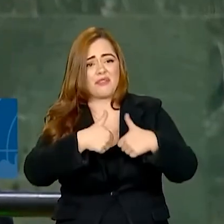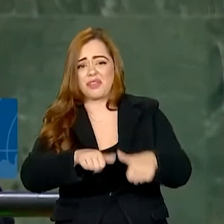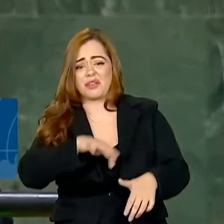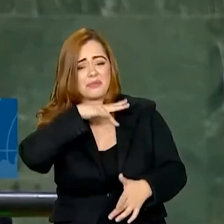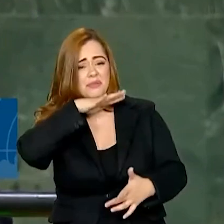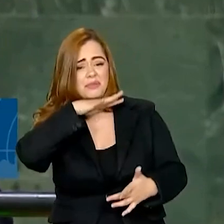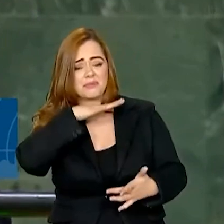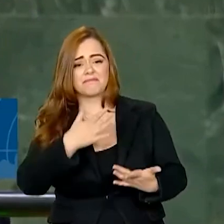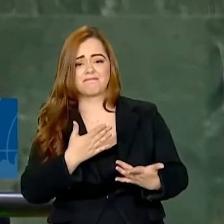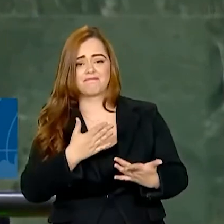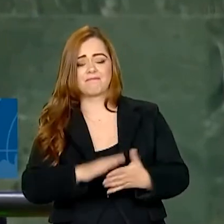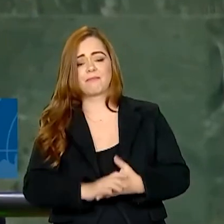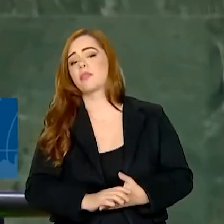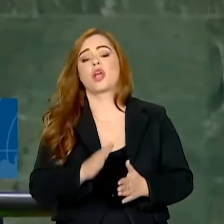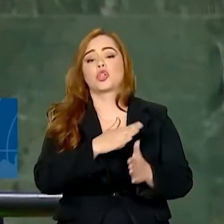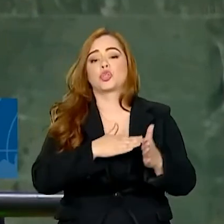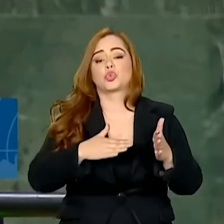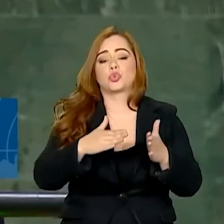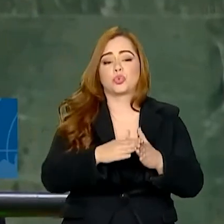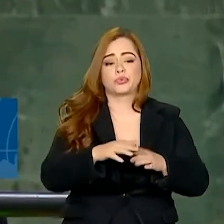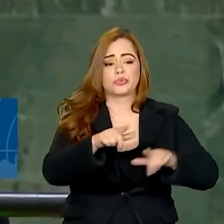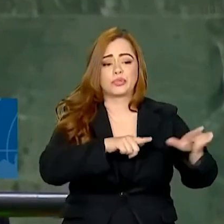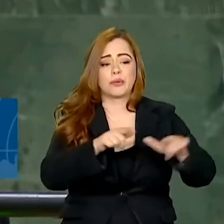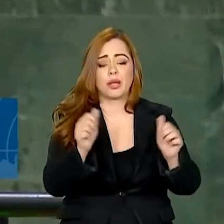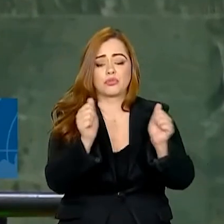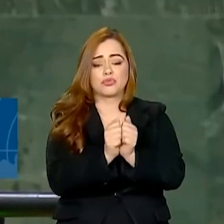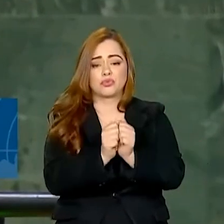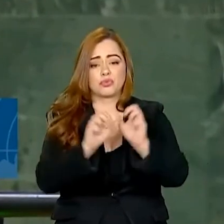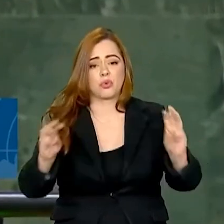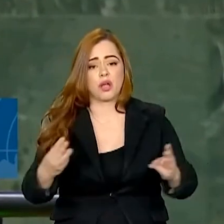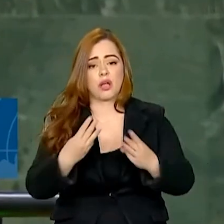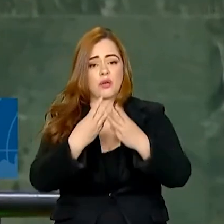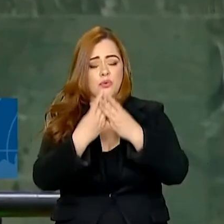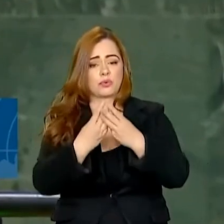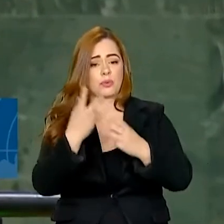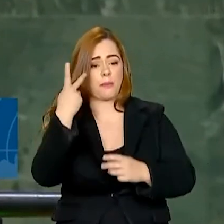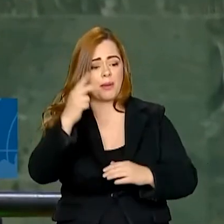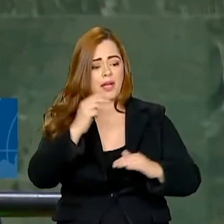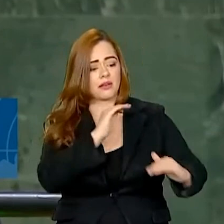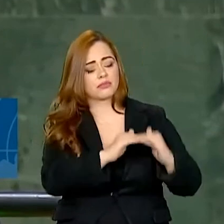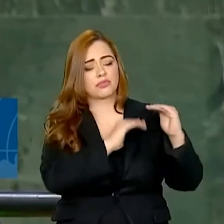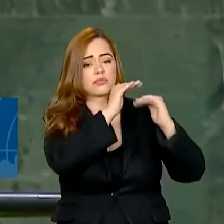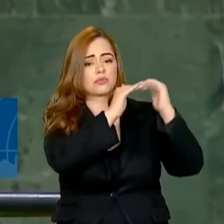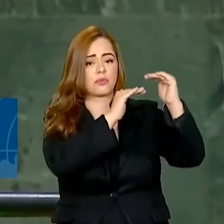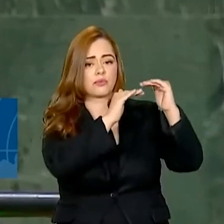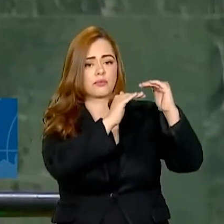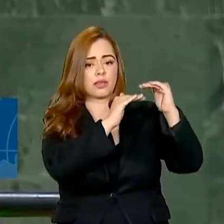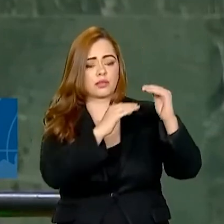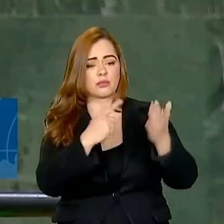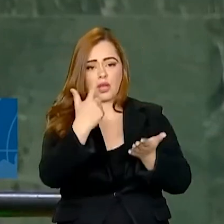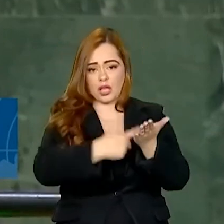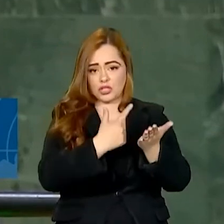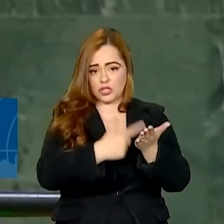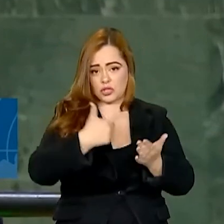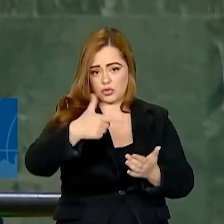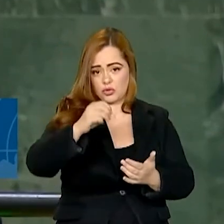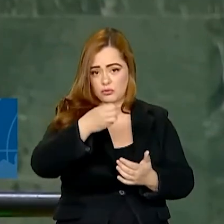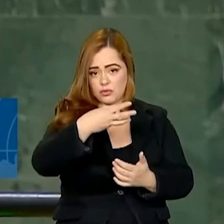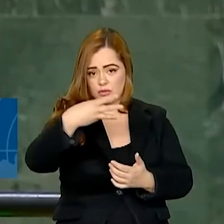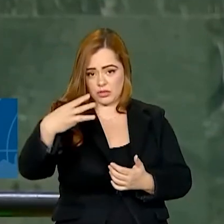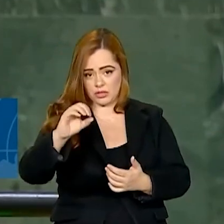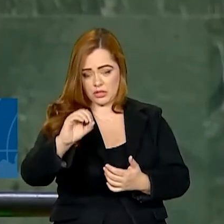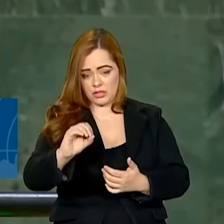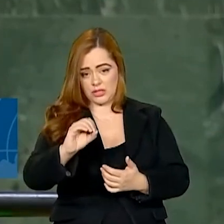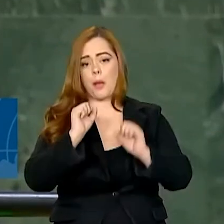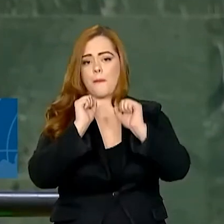ampla e mais ambiciosa ação coletiva da ONU, voltada para o desenvolvimento, Agenda 2030,